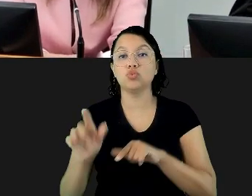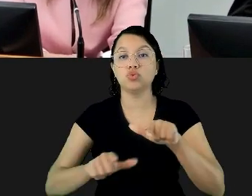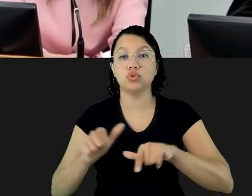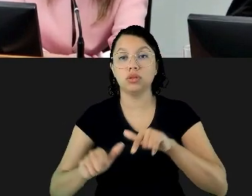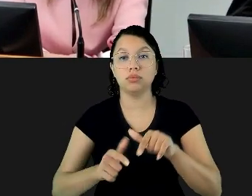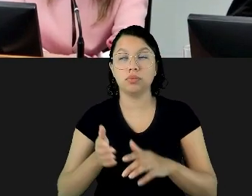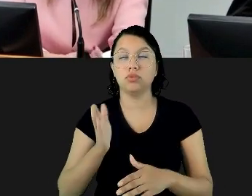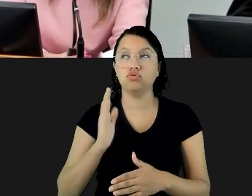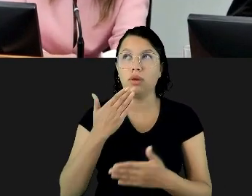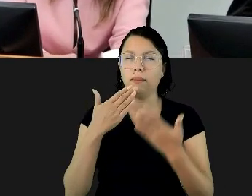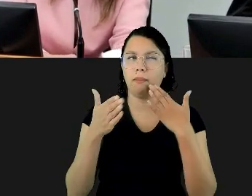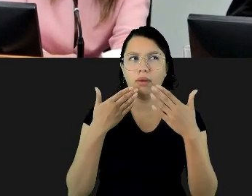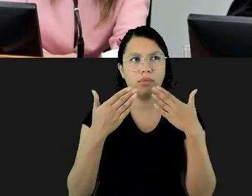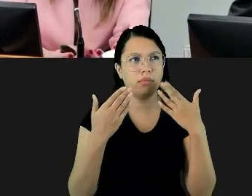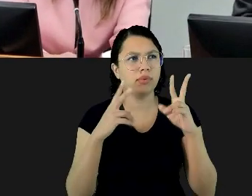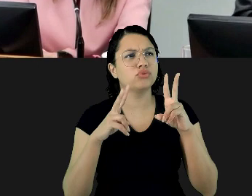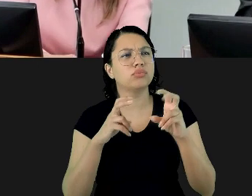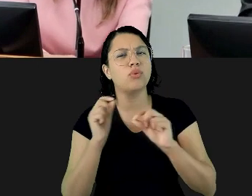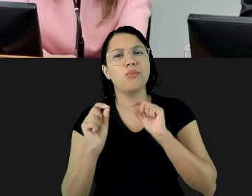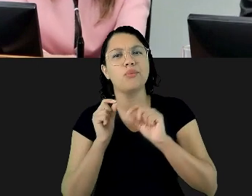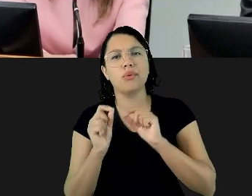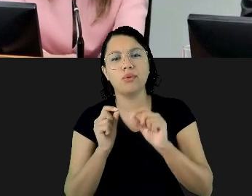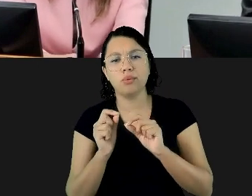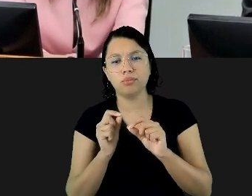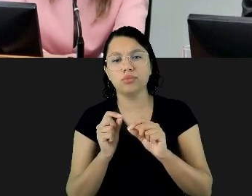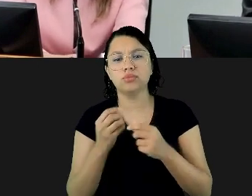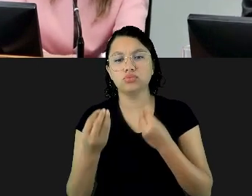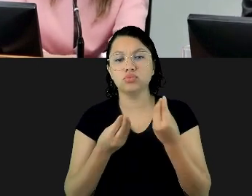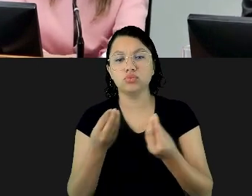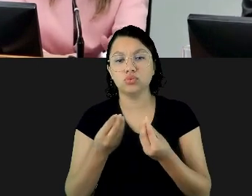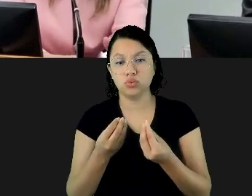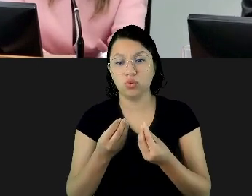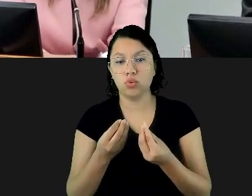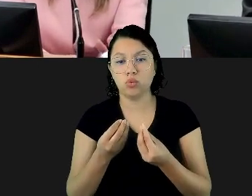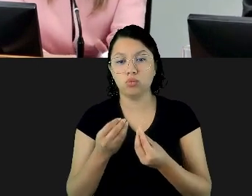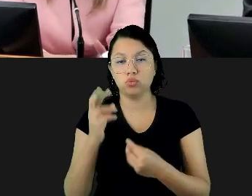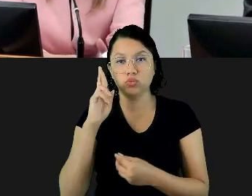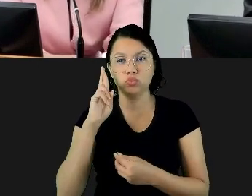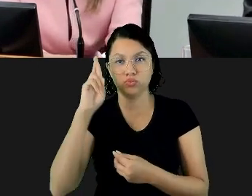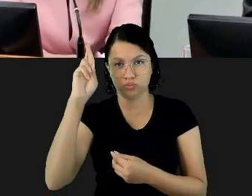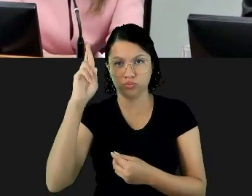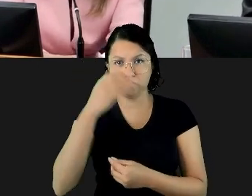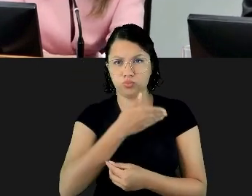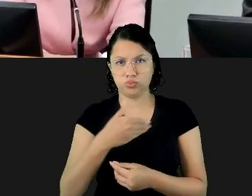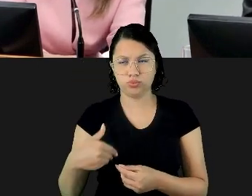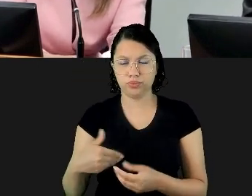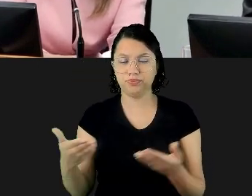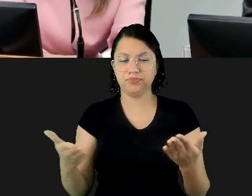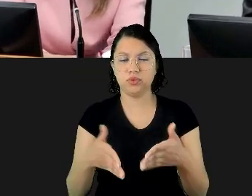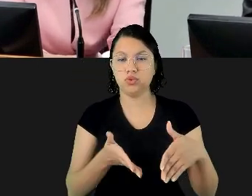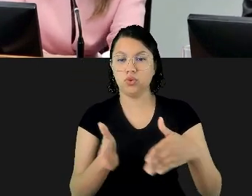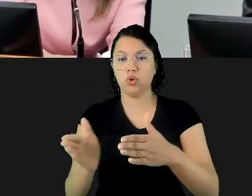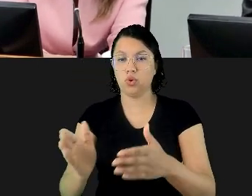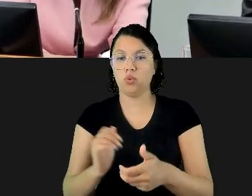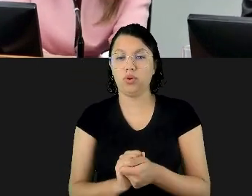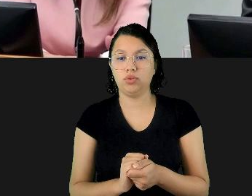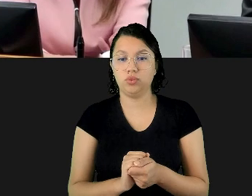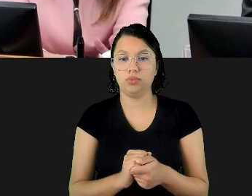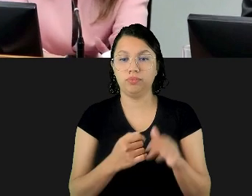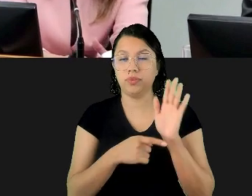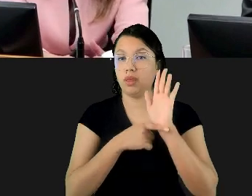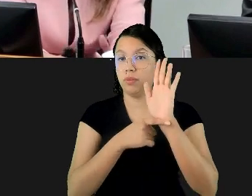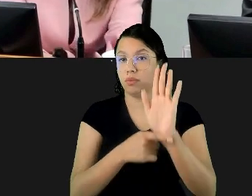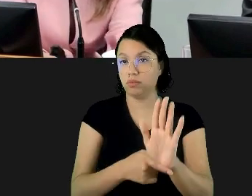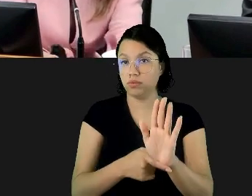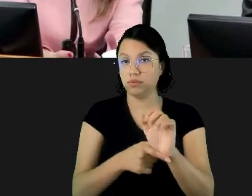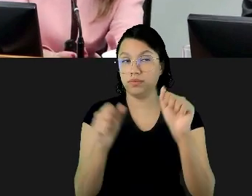aí sobre qual mecanismo de governança para esse corredor. Os eixos são cooperação, transparência